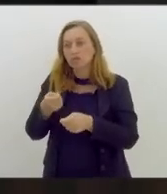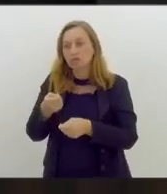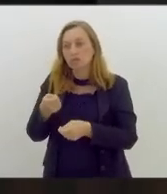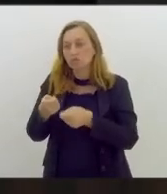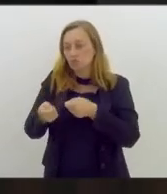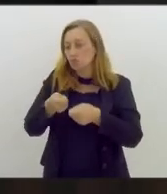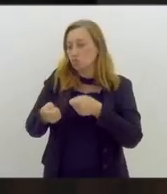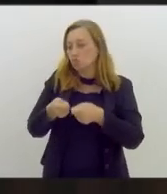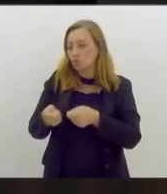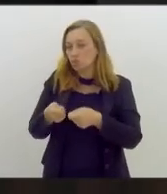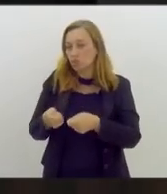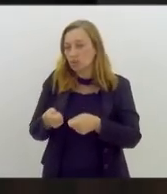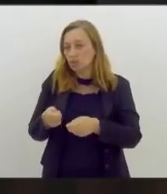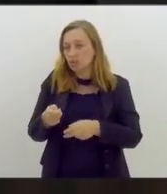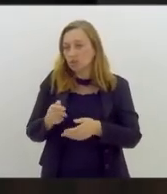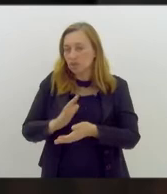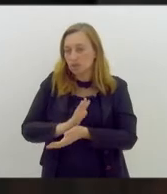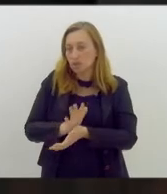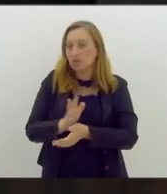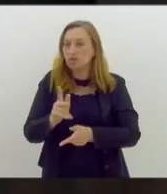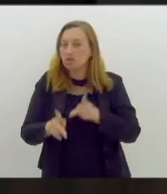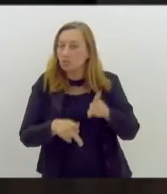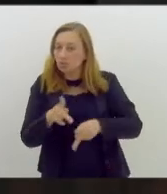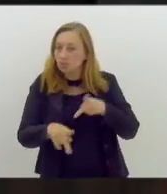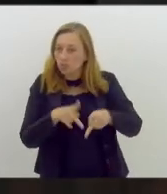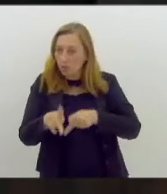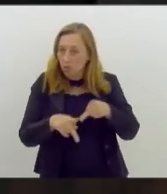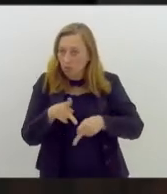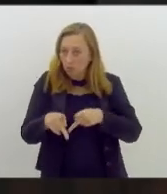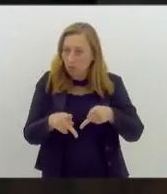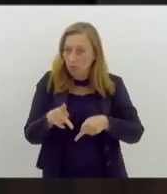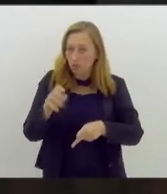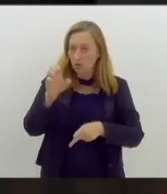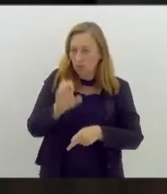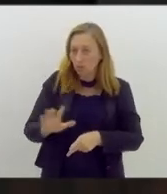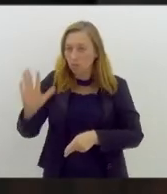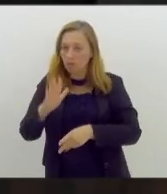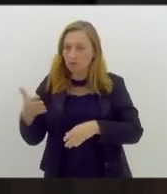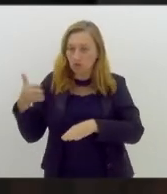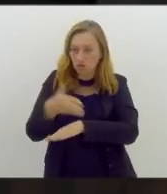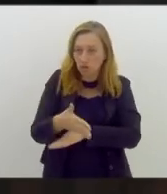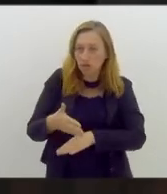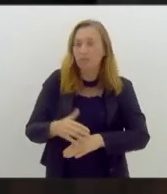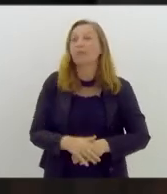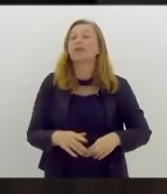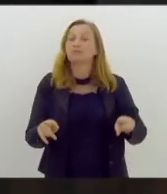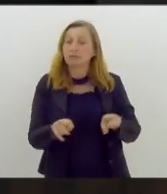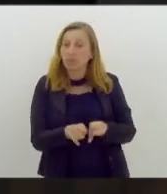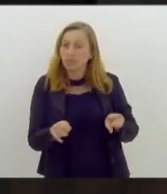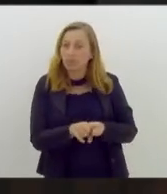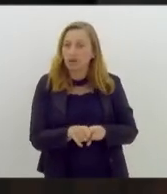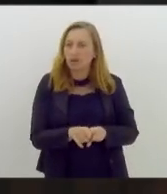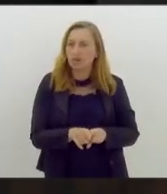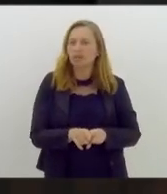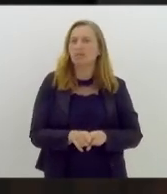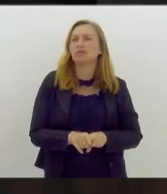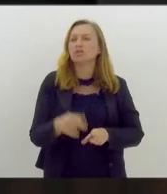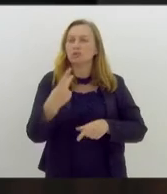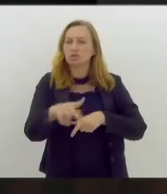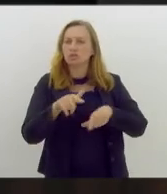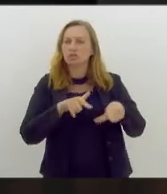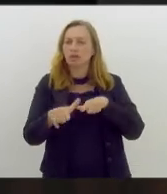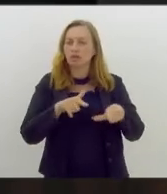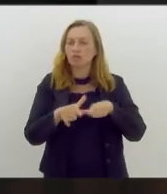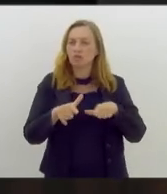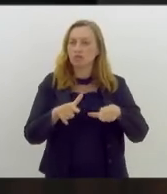exterminação dos povos ameríndios pelos povos europeus que aqui chegaram. Além disso, por meio de seu trabalho,